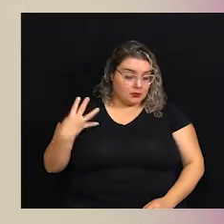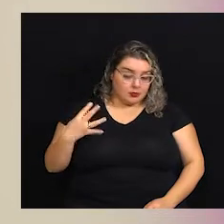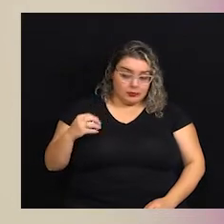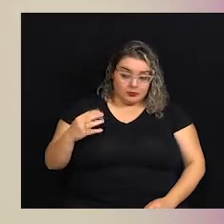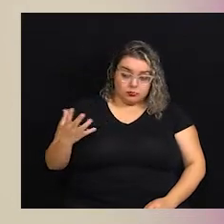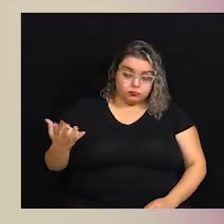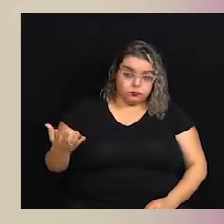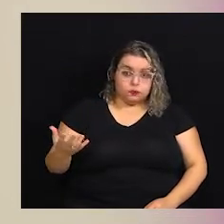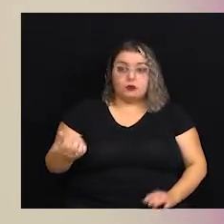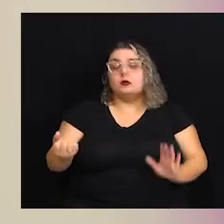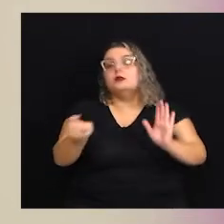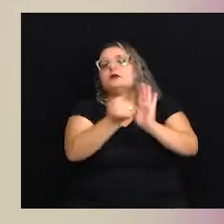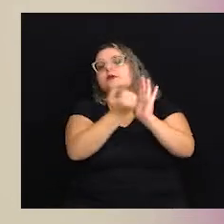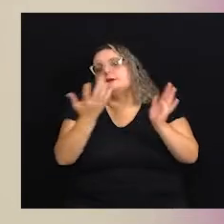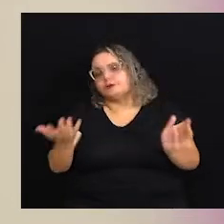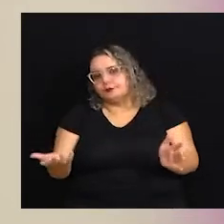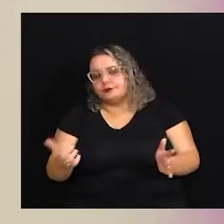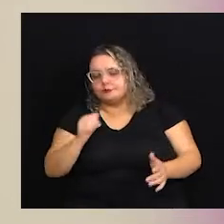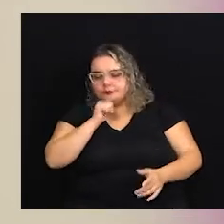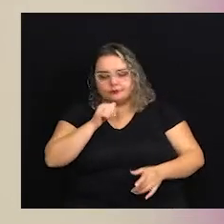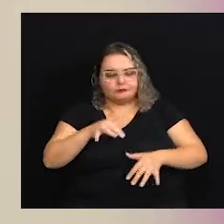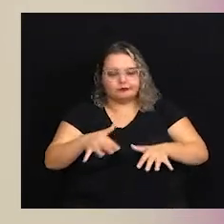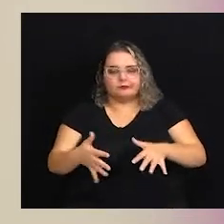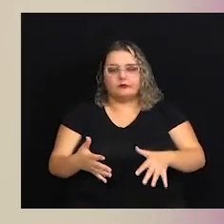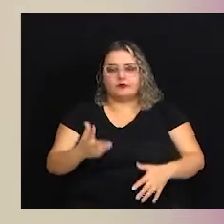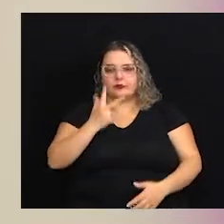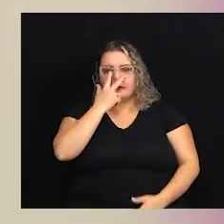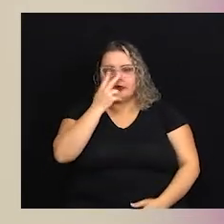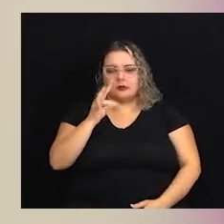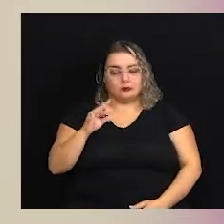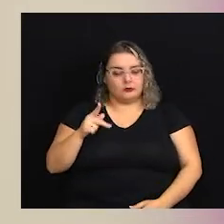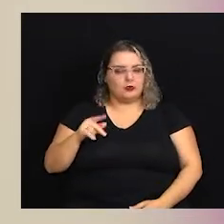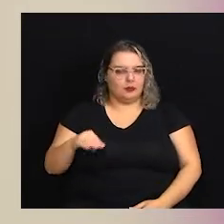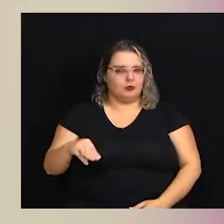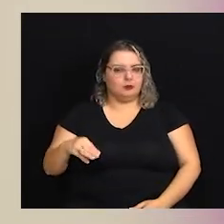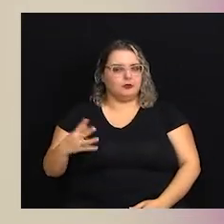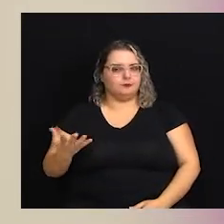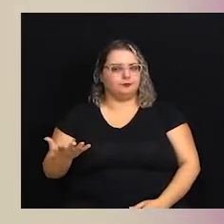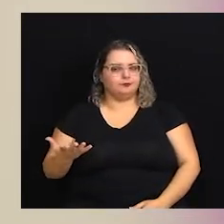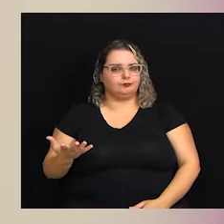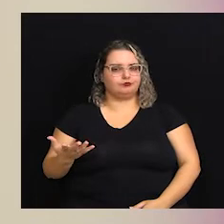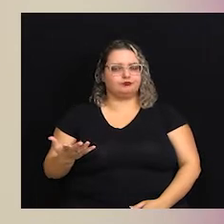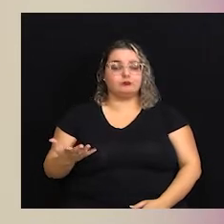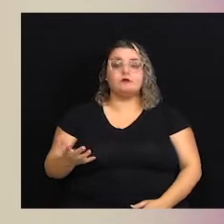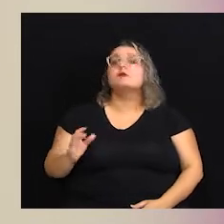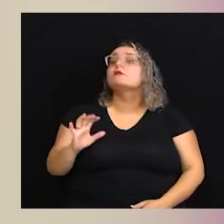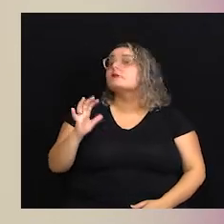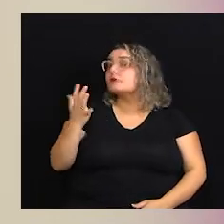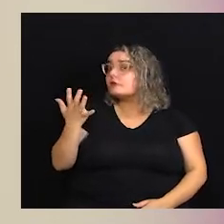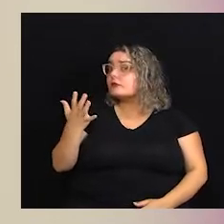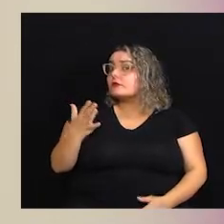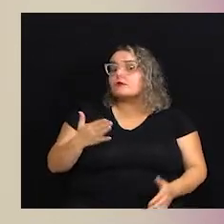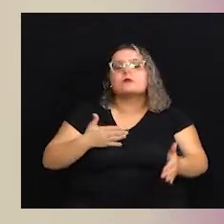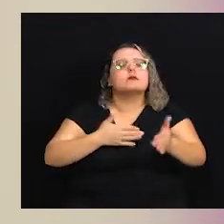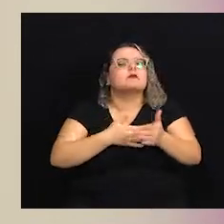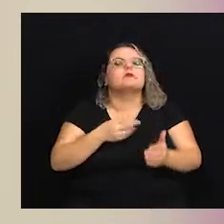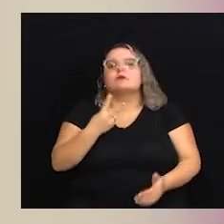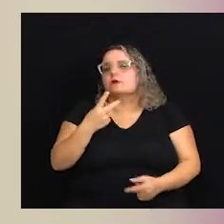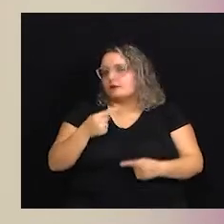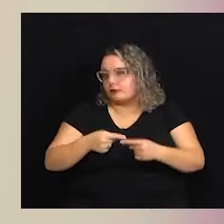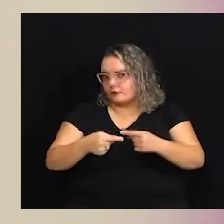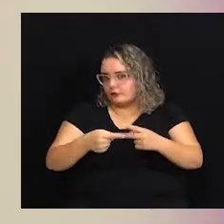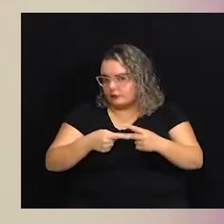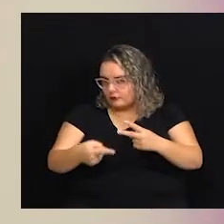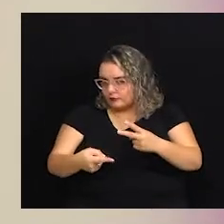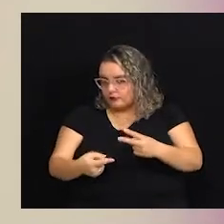como marco, mas estou tendo TPM, é como se a coisa ficasse cronificada, porque a TPM acontece no máximo em 2 semanas de